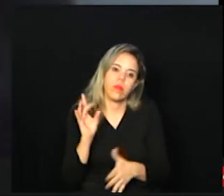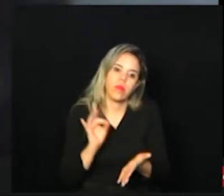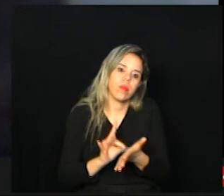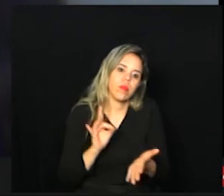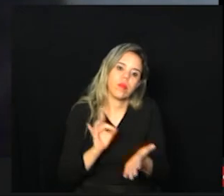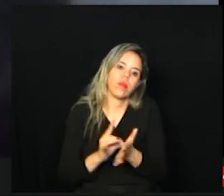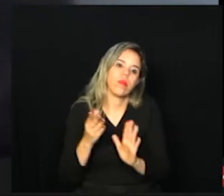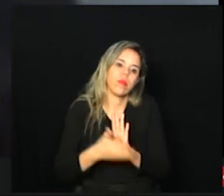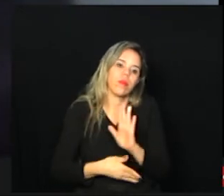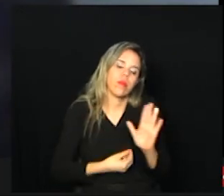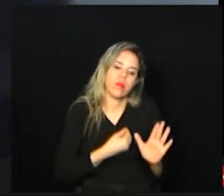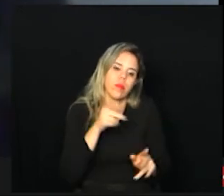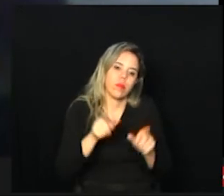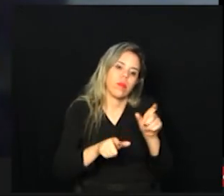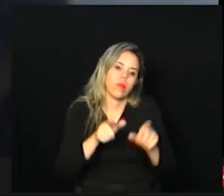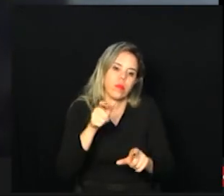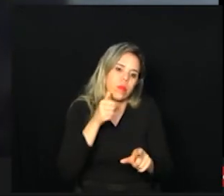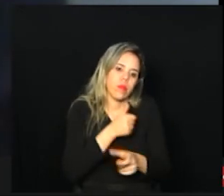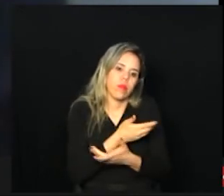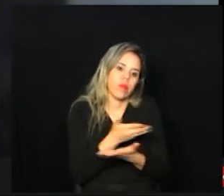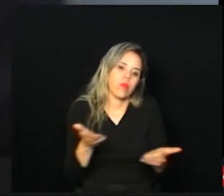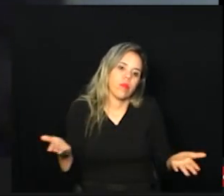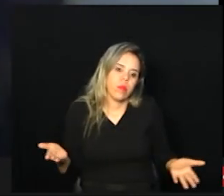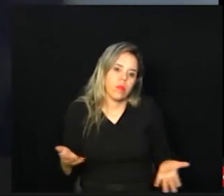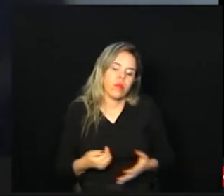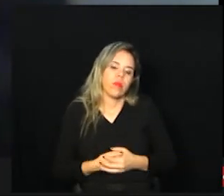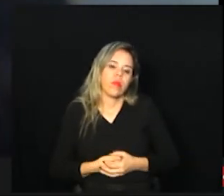concretude na vida das pessoas e das mulheres.